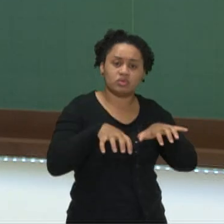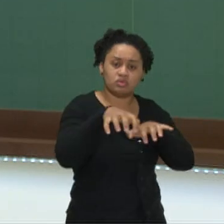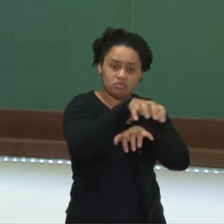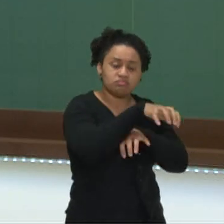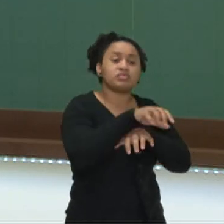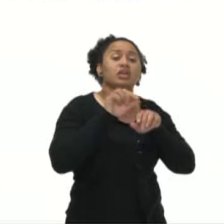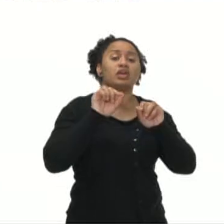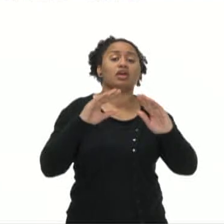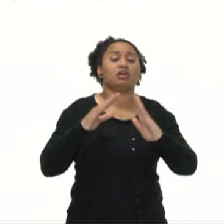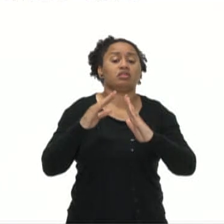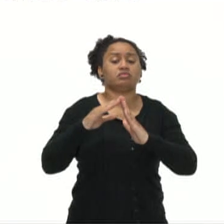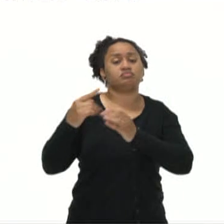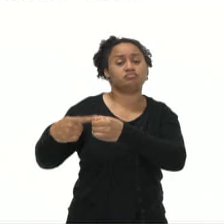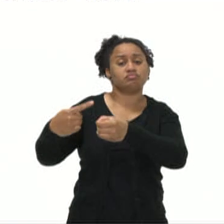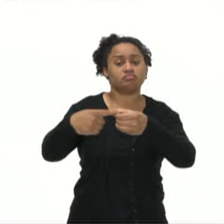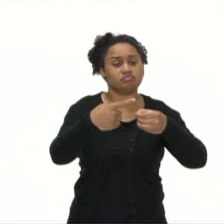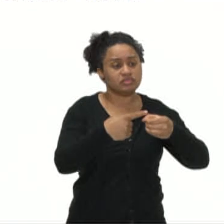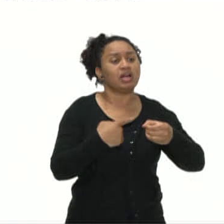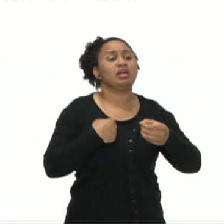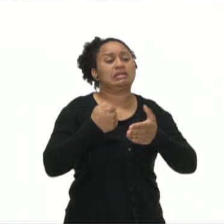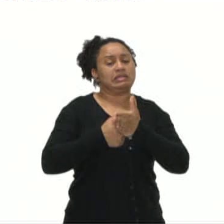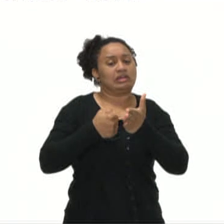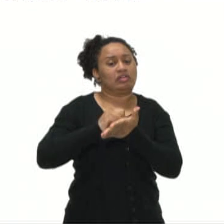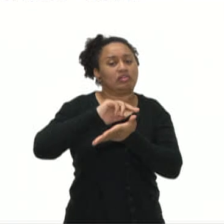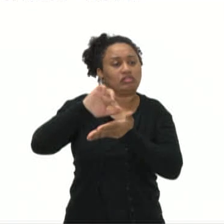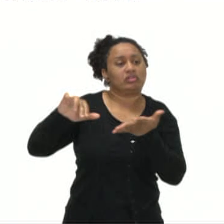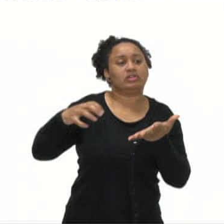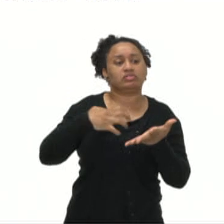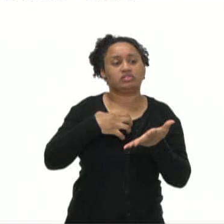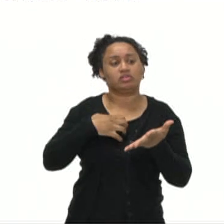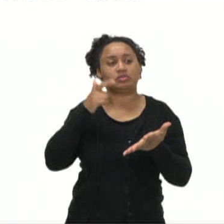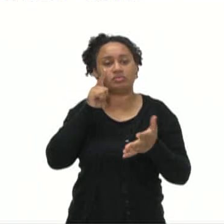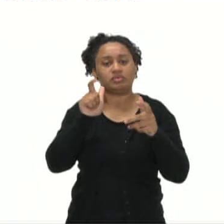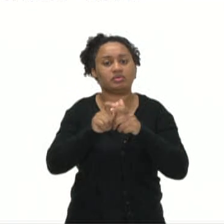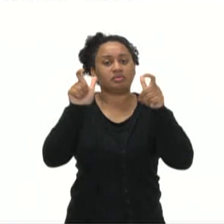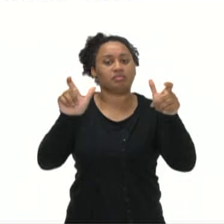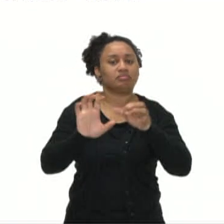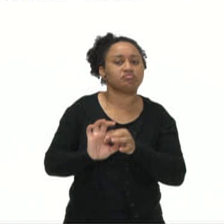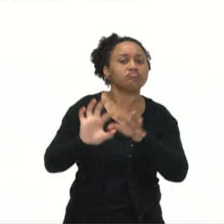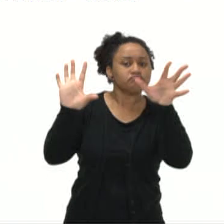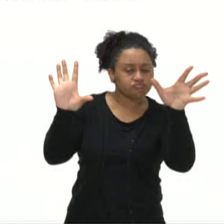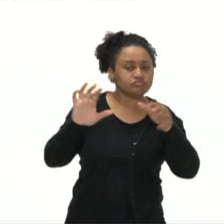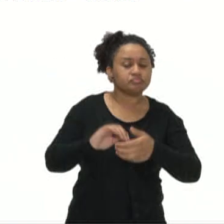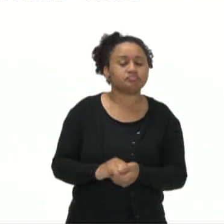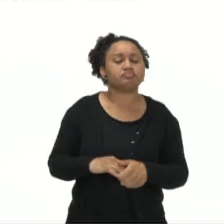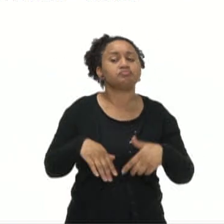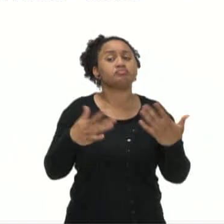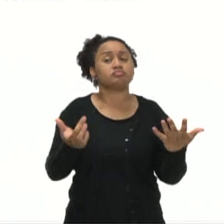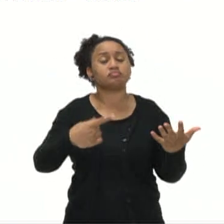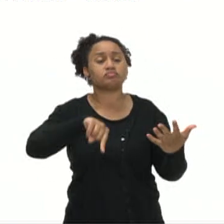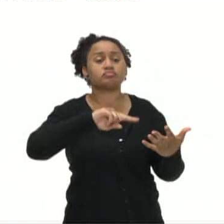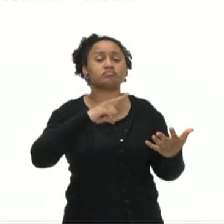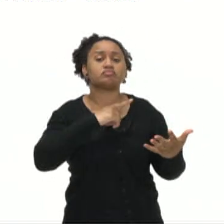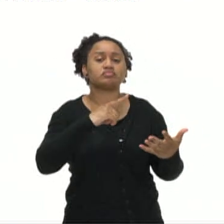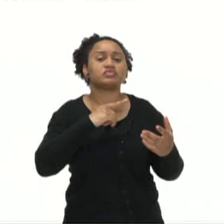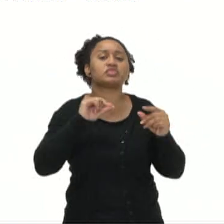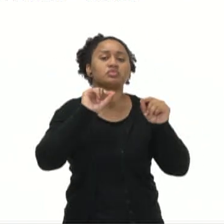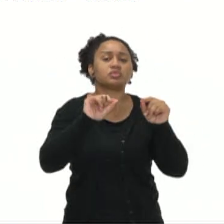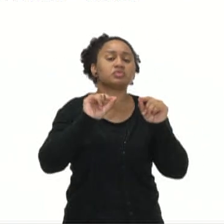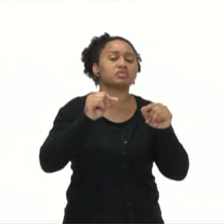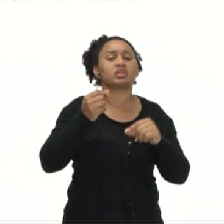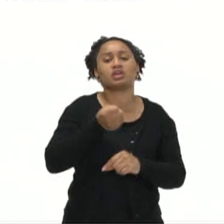das cidades, eles vão lutar de várias formas para conseguir maior liberdade, tá, pessoal? Então, a gente vai ter